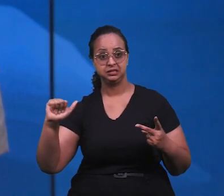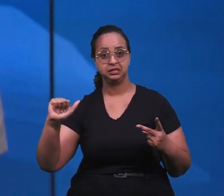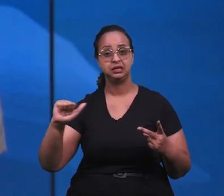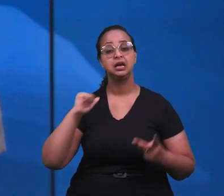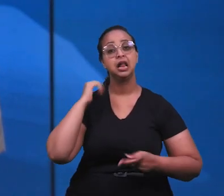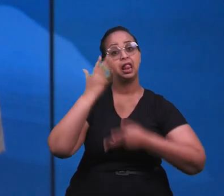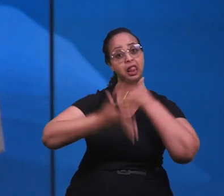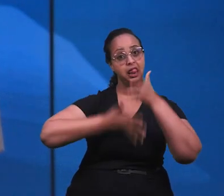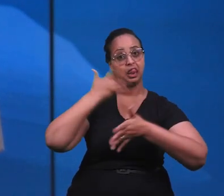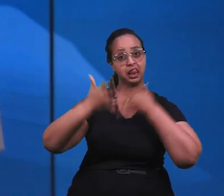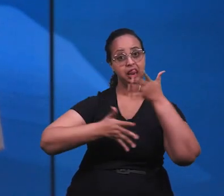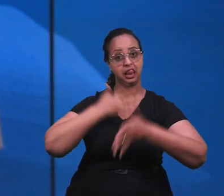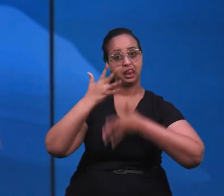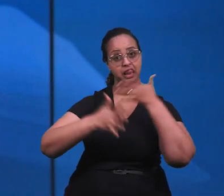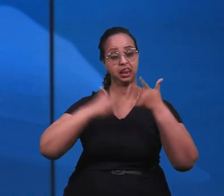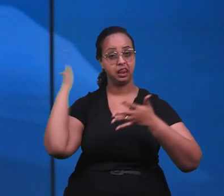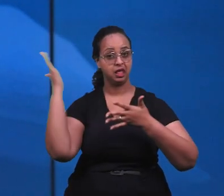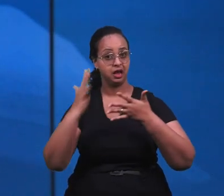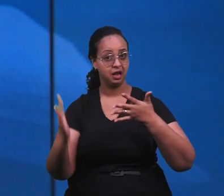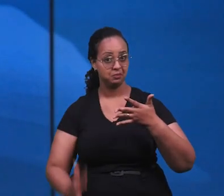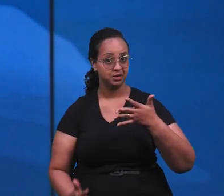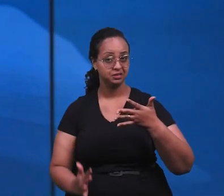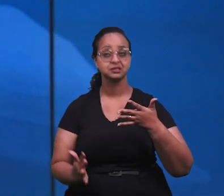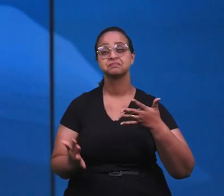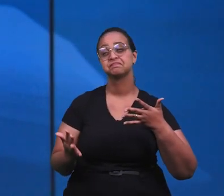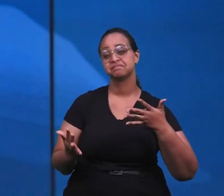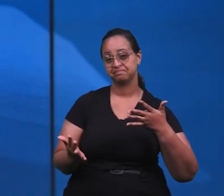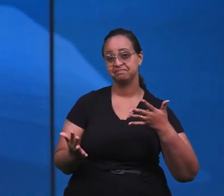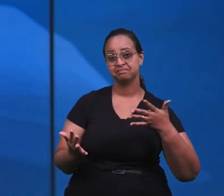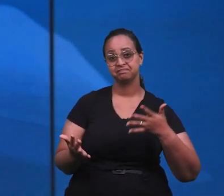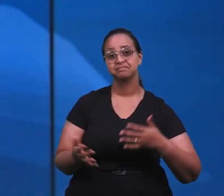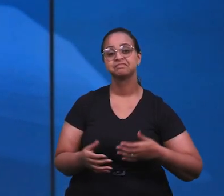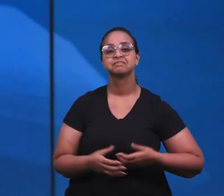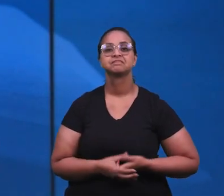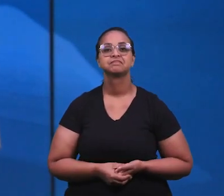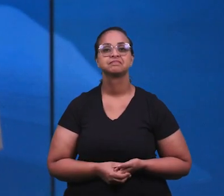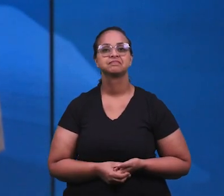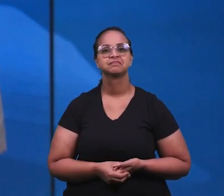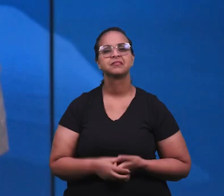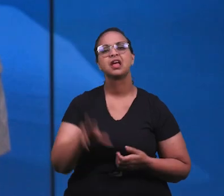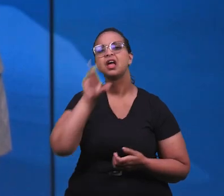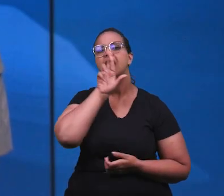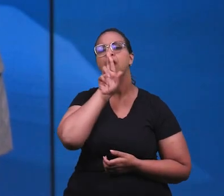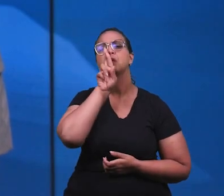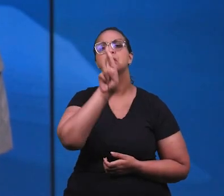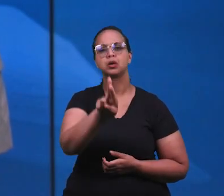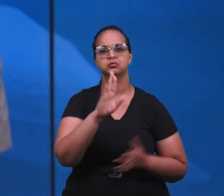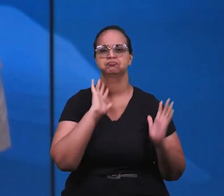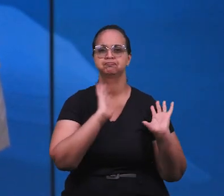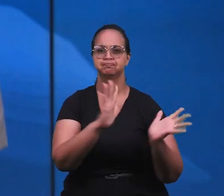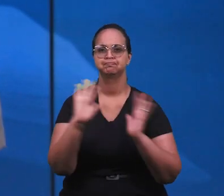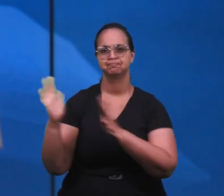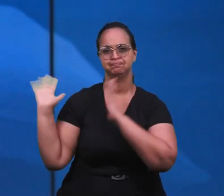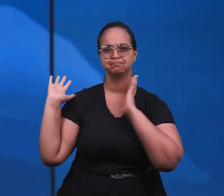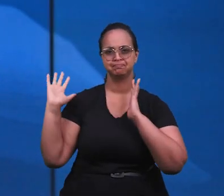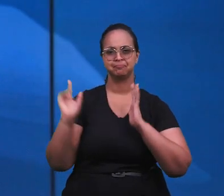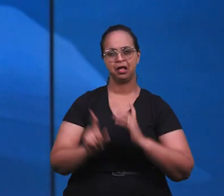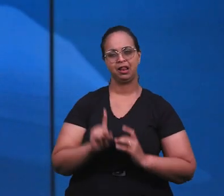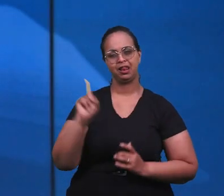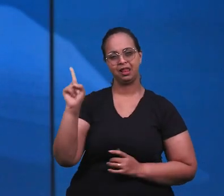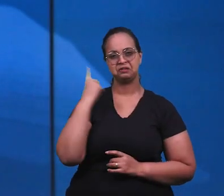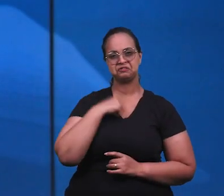através dos sinais, língua de sinais brasileiro, né, ou Libras, ela vai nos dar uma resposta lá da igreja